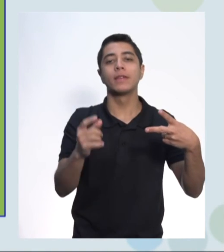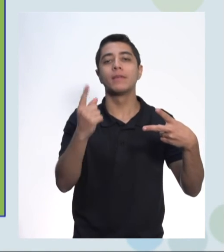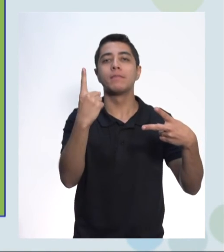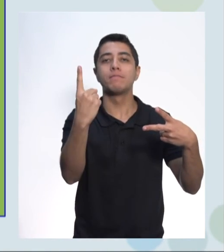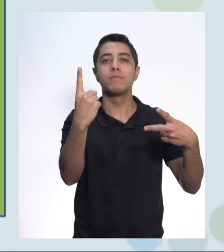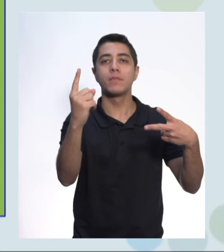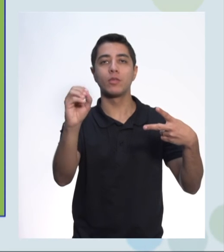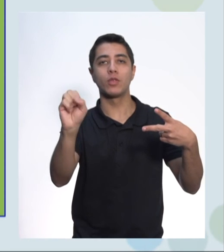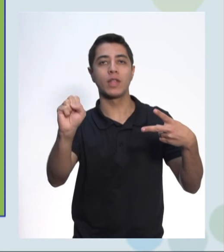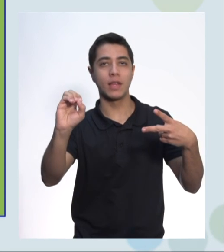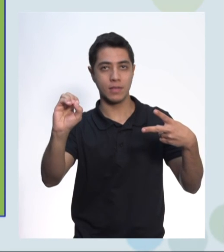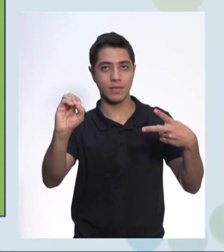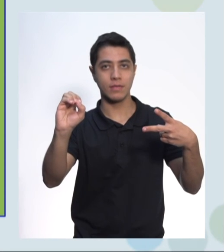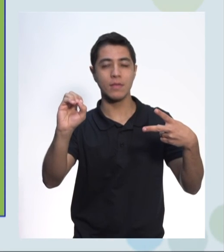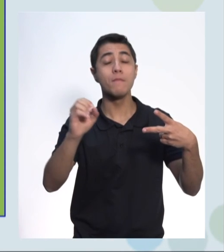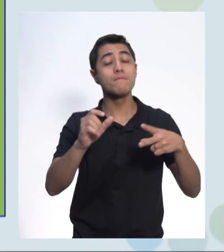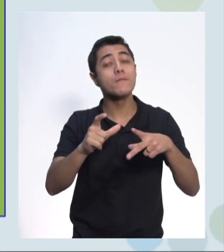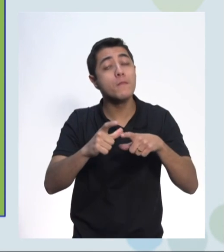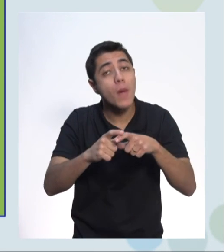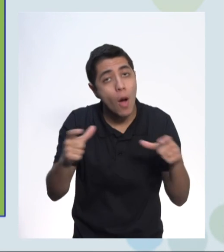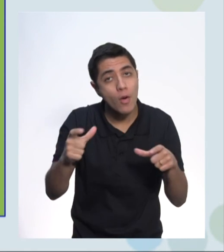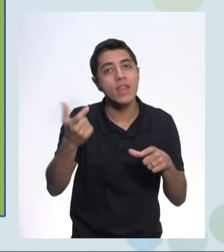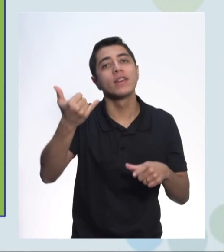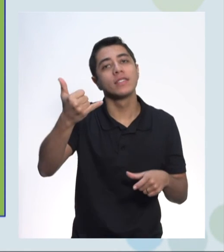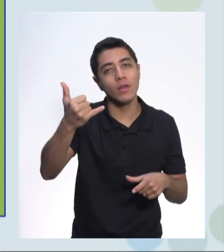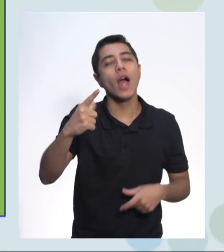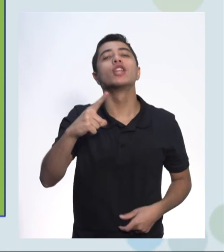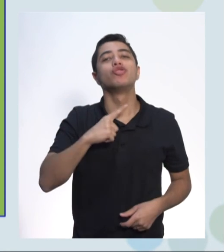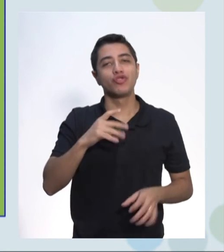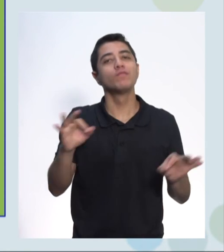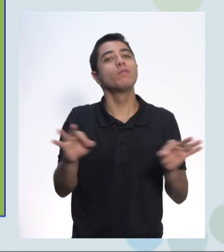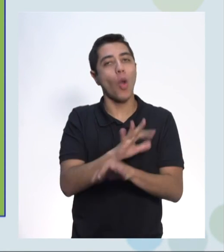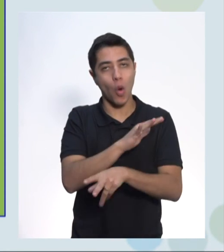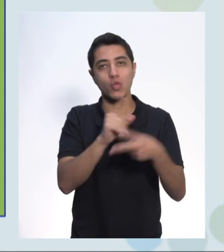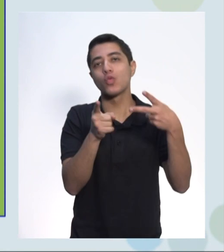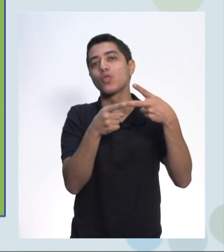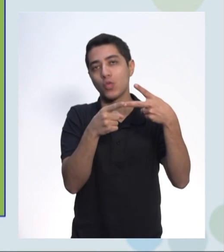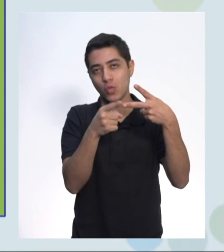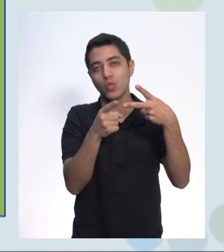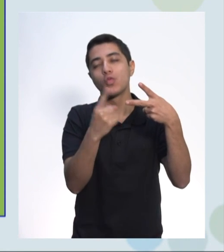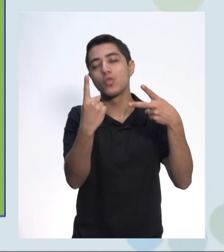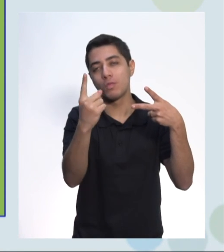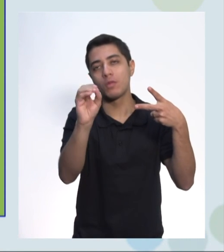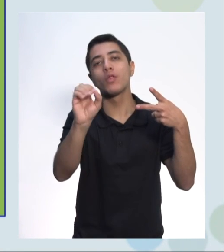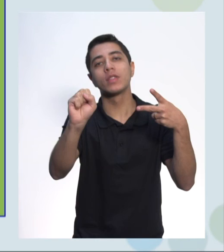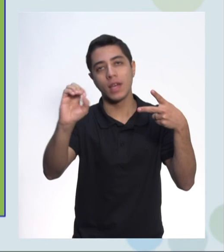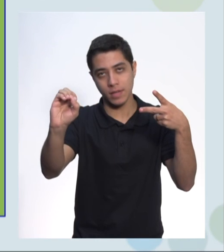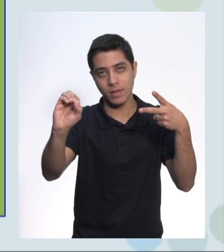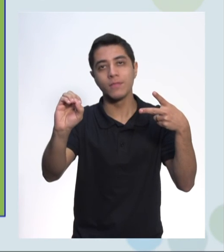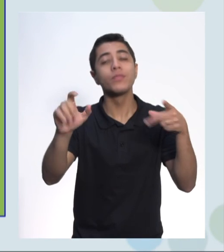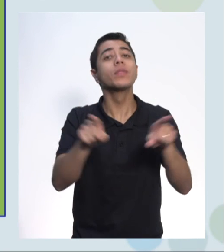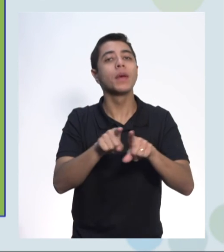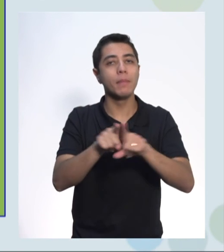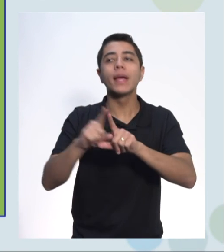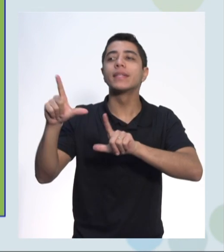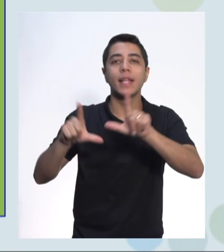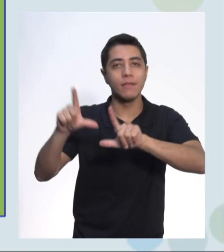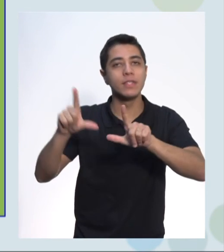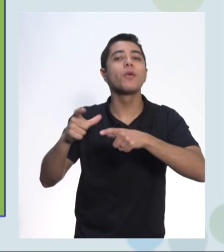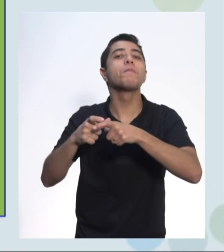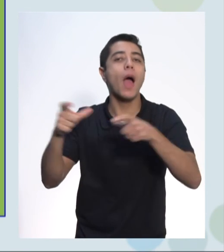né? A maioria dos celulares eles reproduzem agora em 1080p, e a maioria dos televisores, né? E a gente tem o modelo